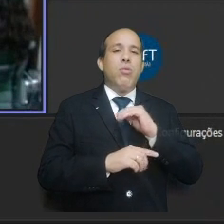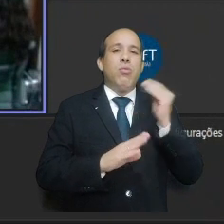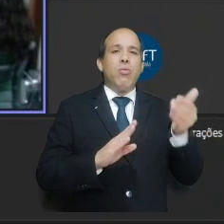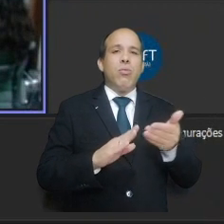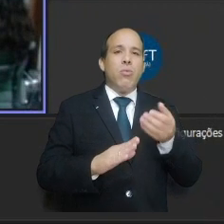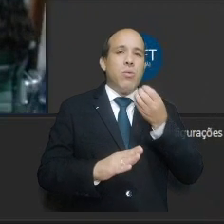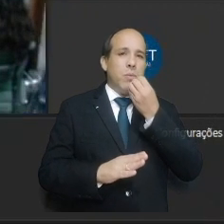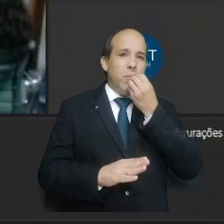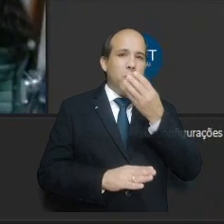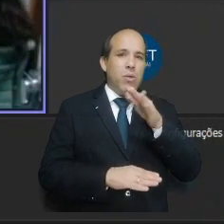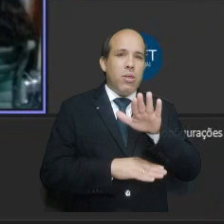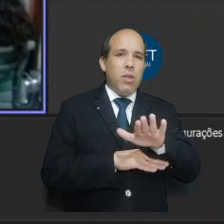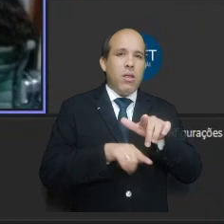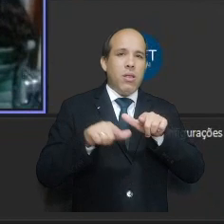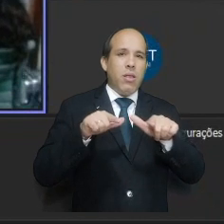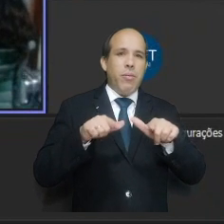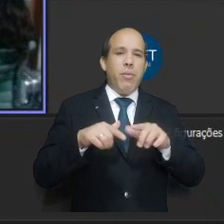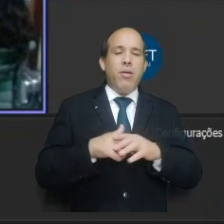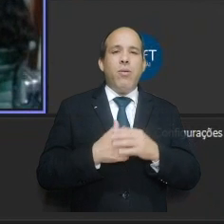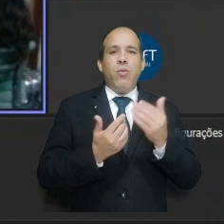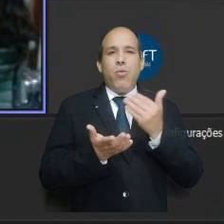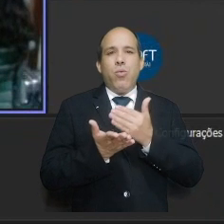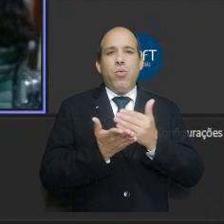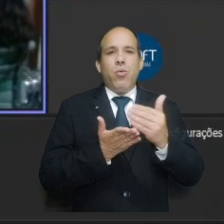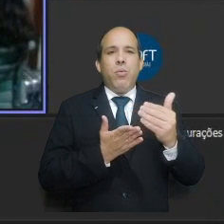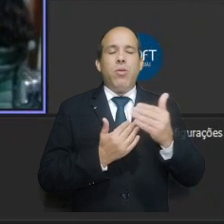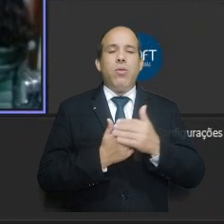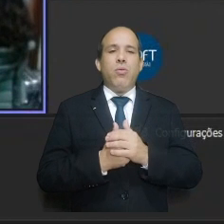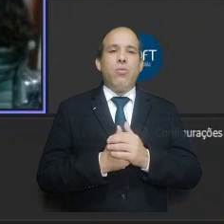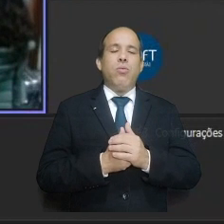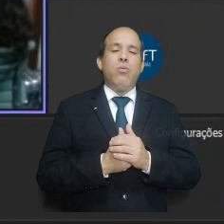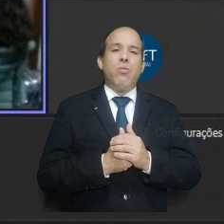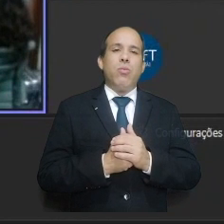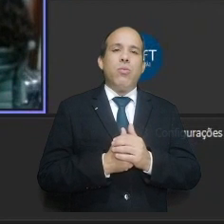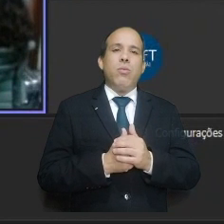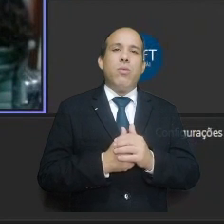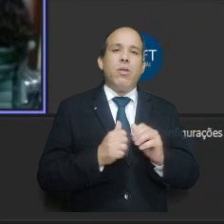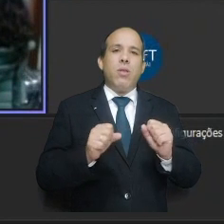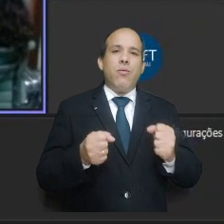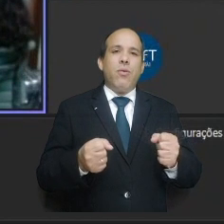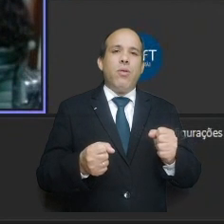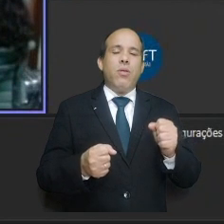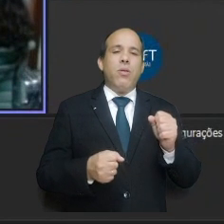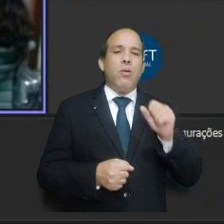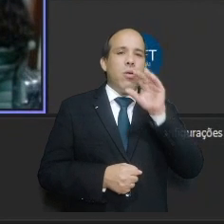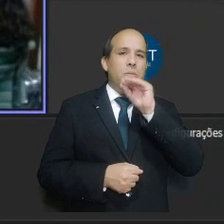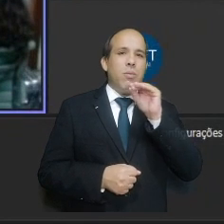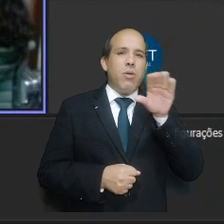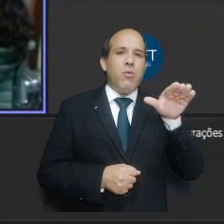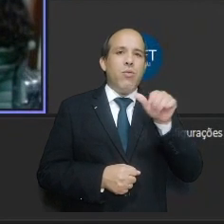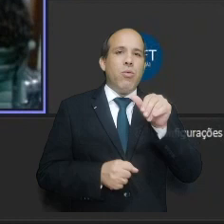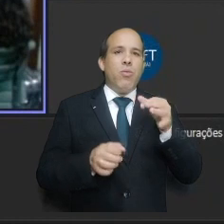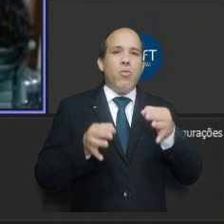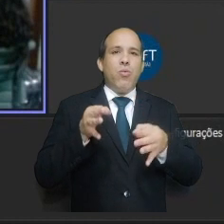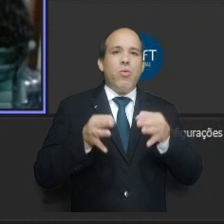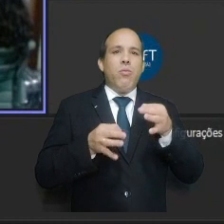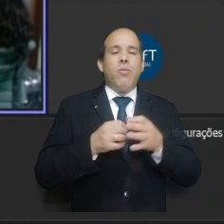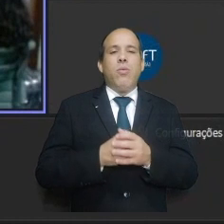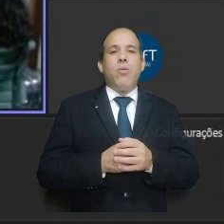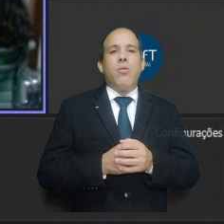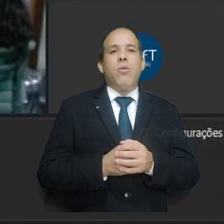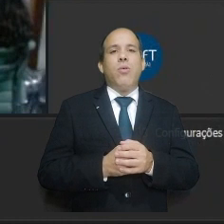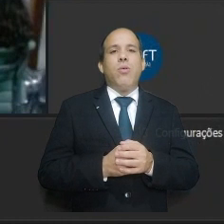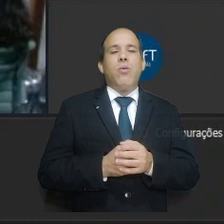tarde de trabalho. Iniciando as sustentações orais, chamo a julgamento o processo